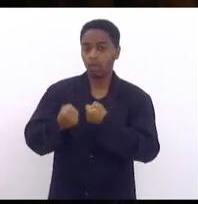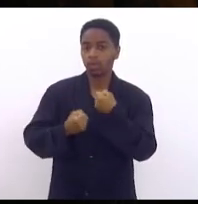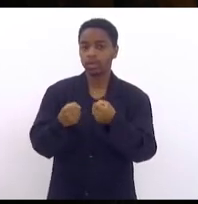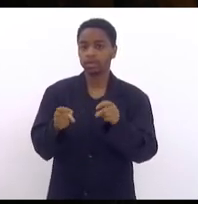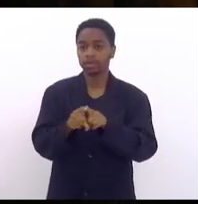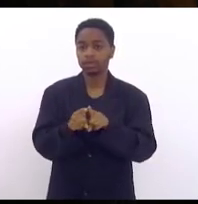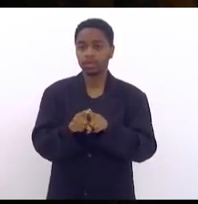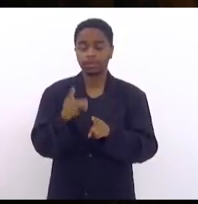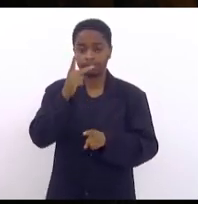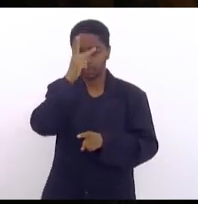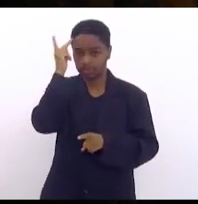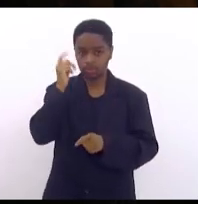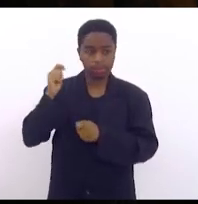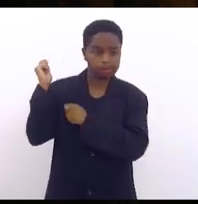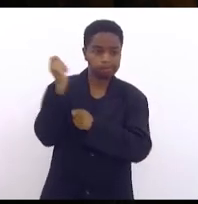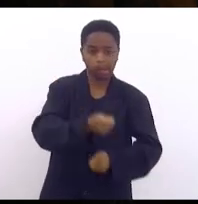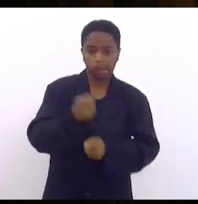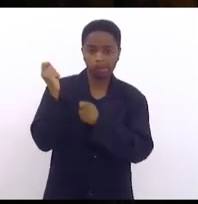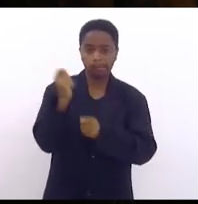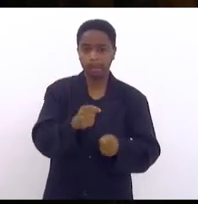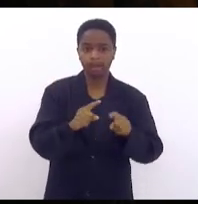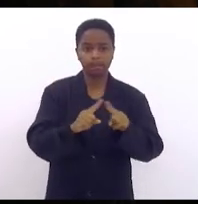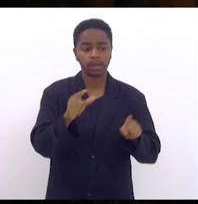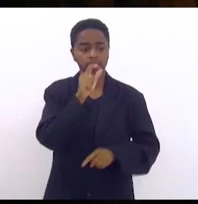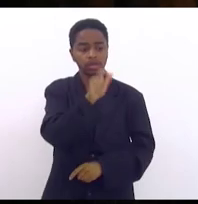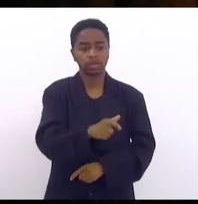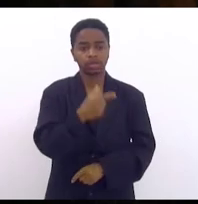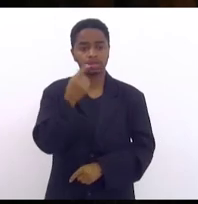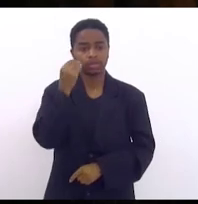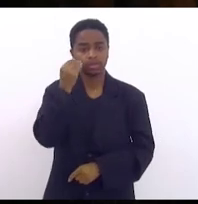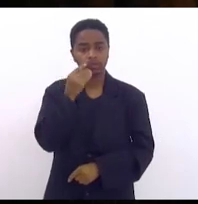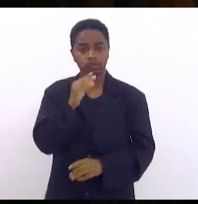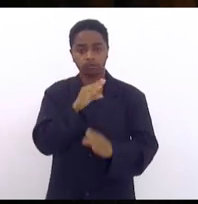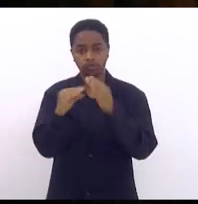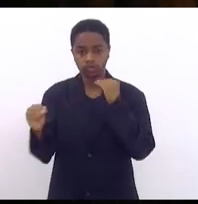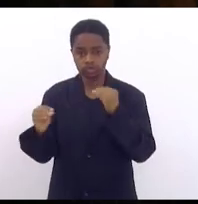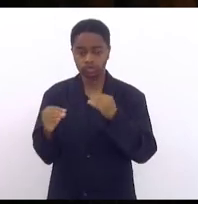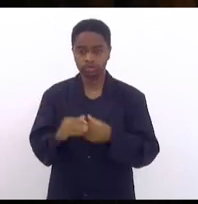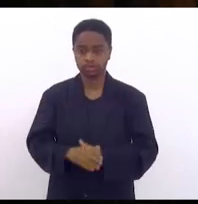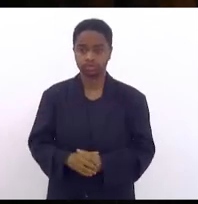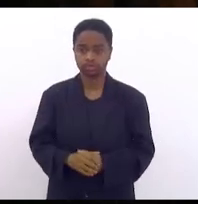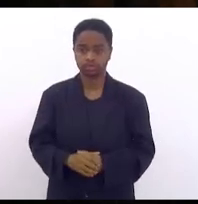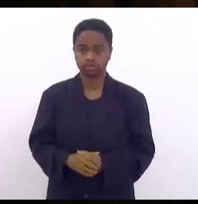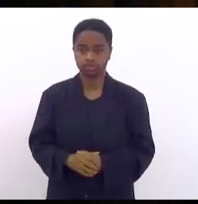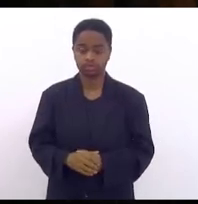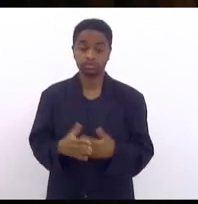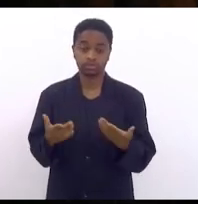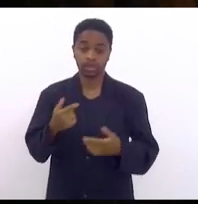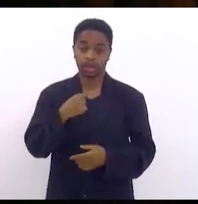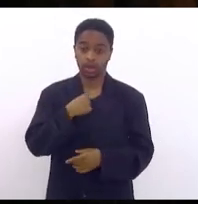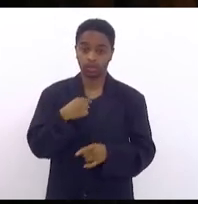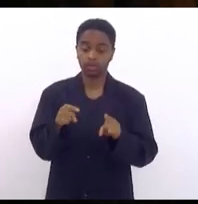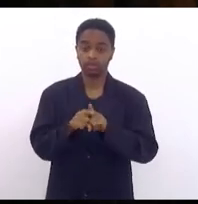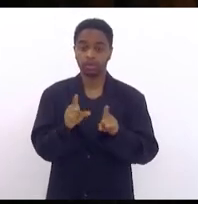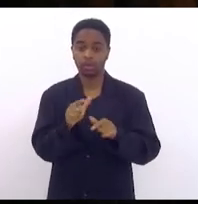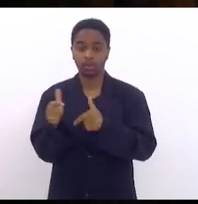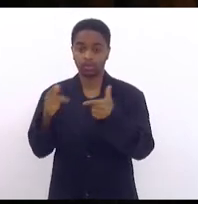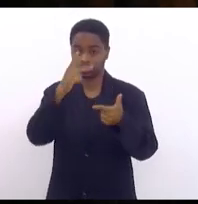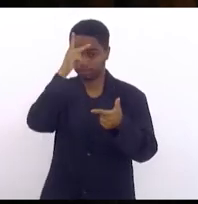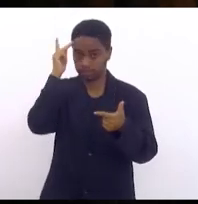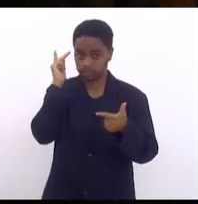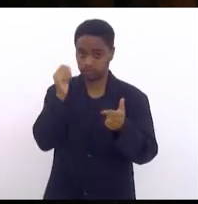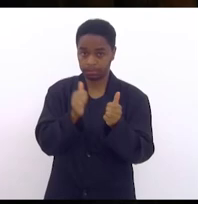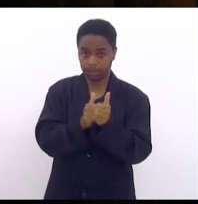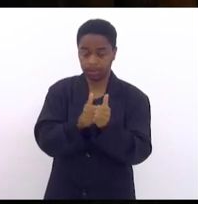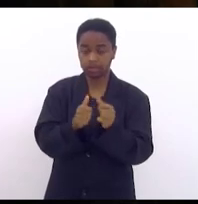outro cidadão dando paulada nele, e ele tentando fugir. E aí, tanto eu quanto outras pessoas que estavam em volta,